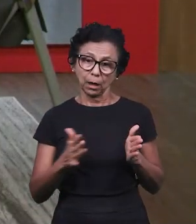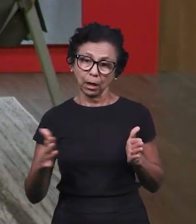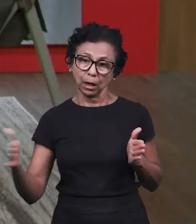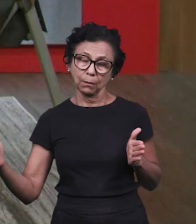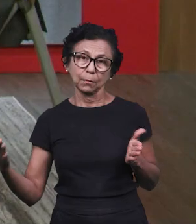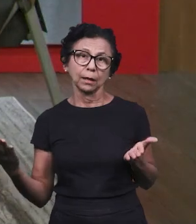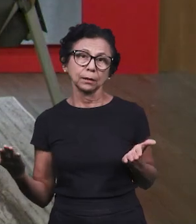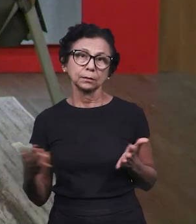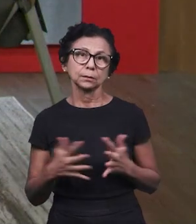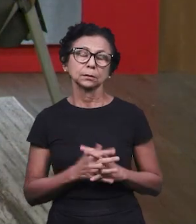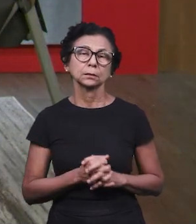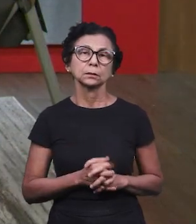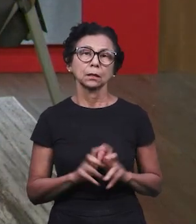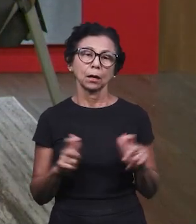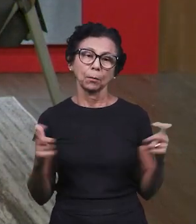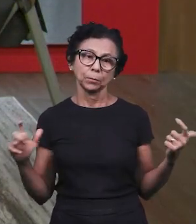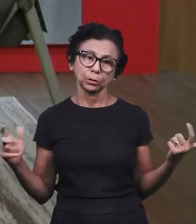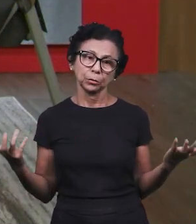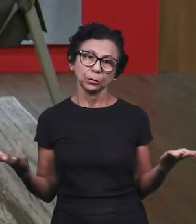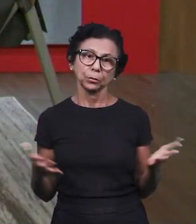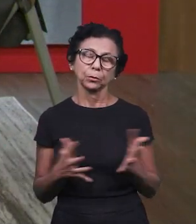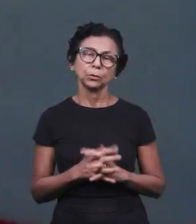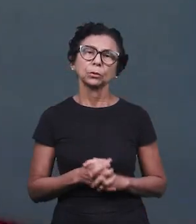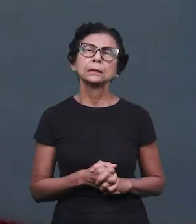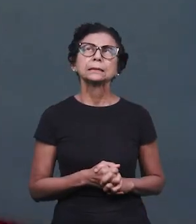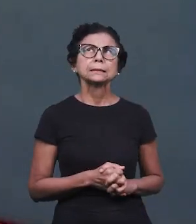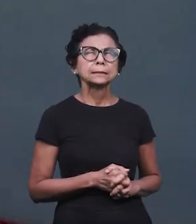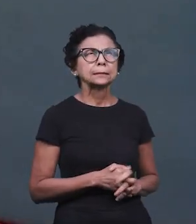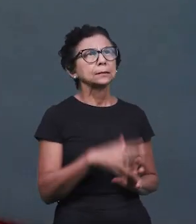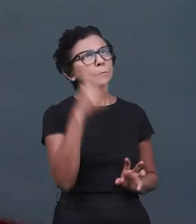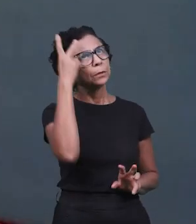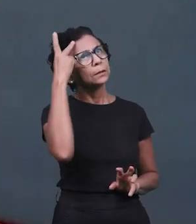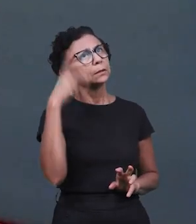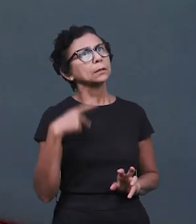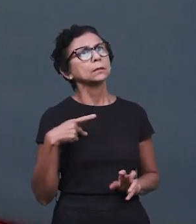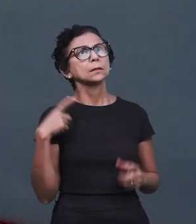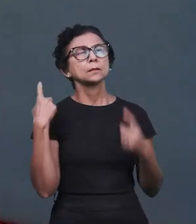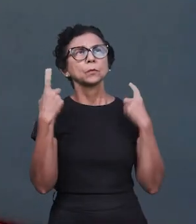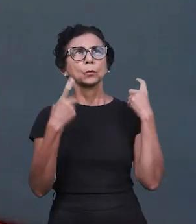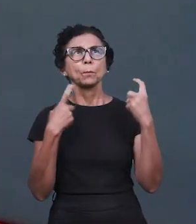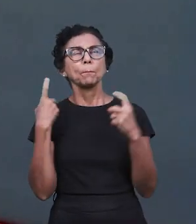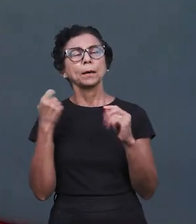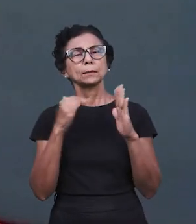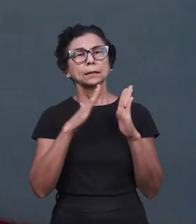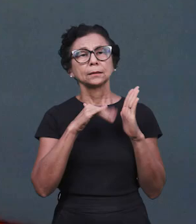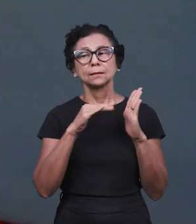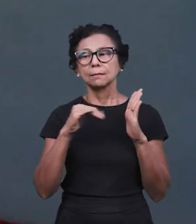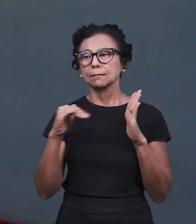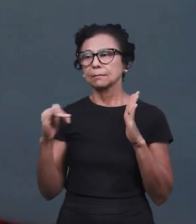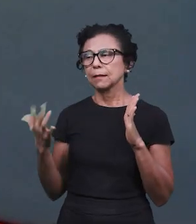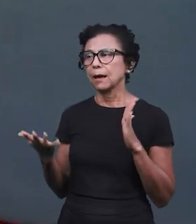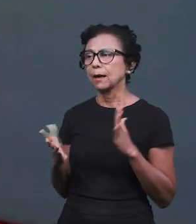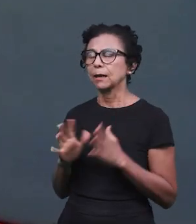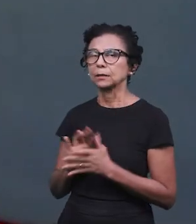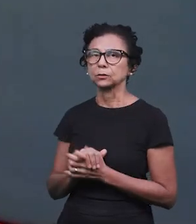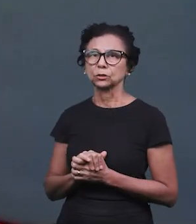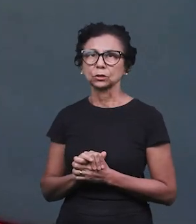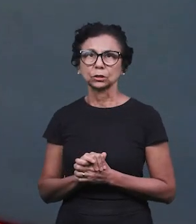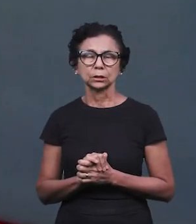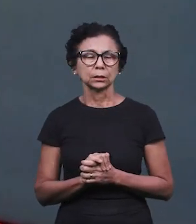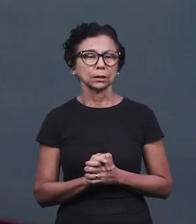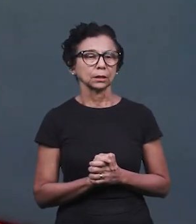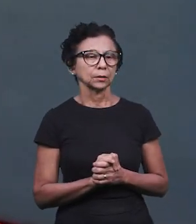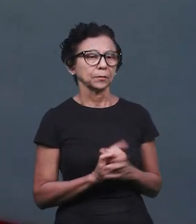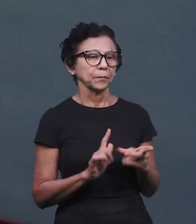tem se preocupado muito com essa longevidade, né? Na parte física, na parte estética, de como você vai viver mais, viver